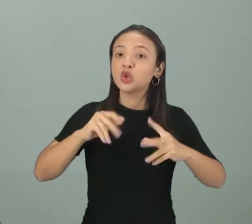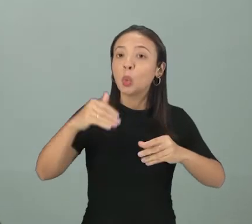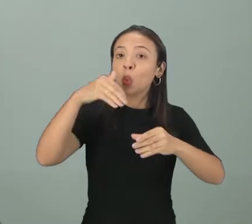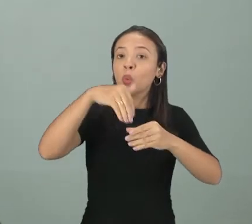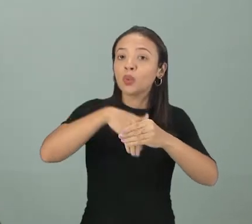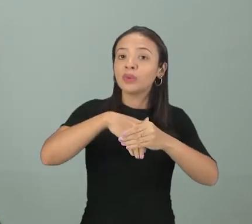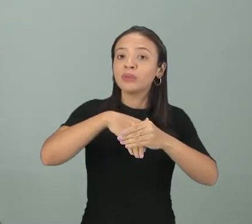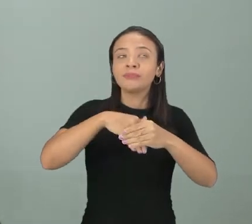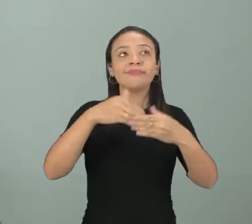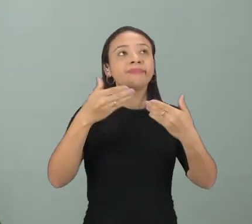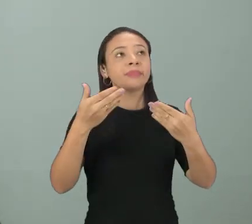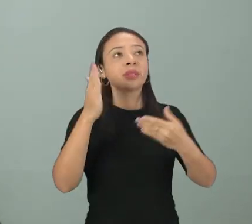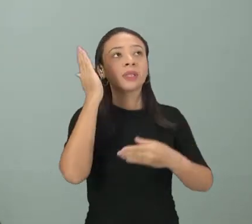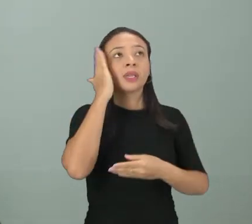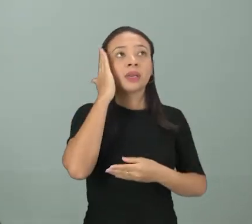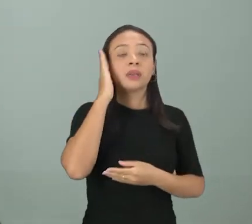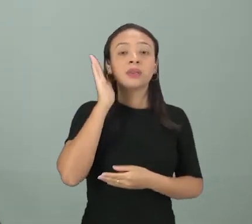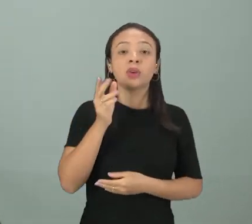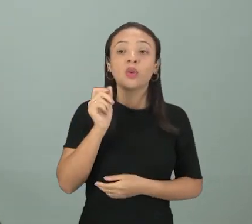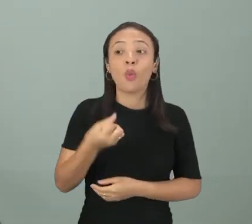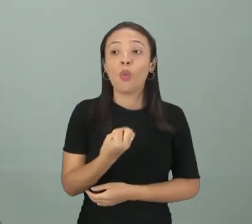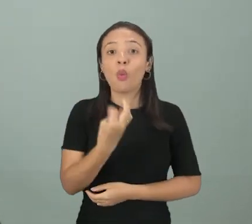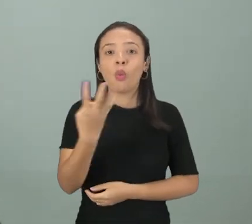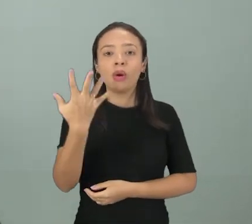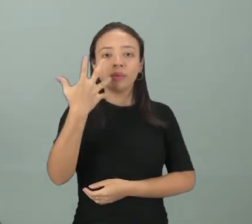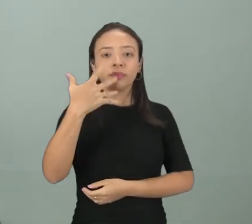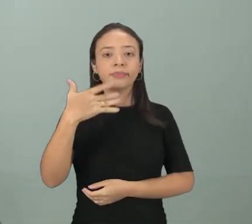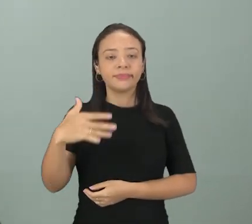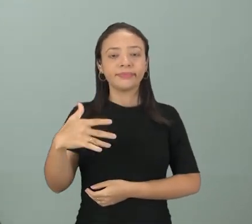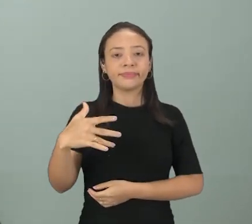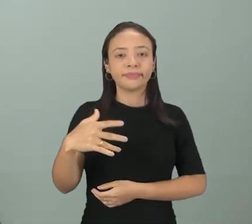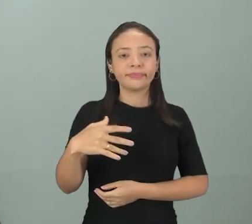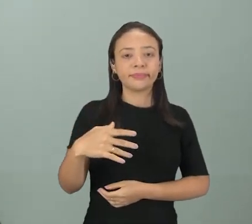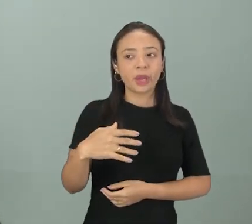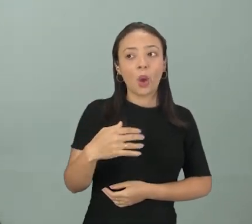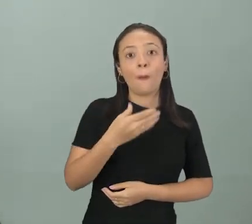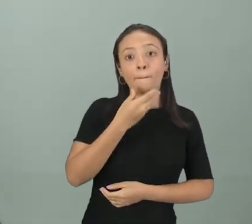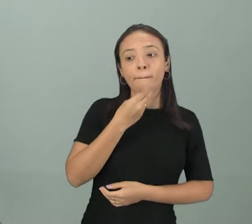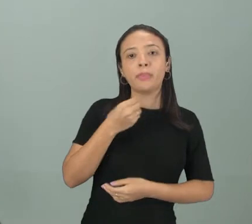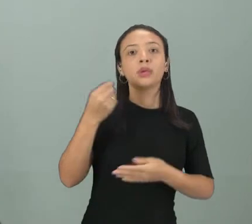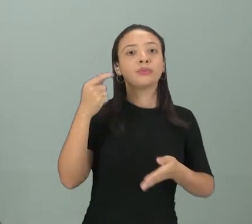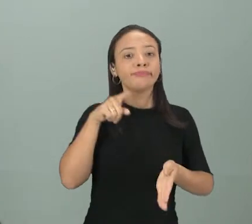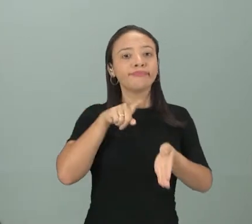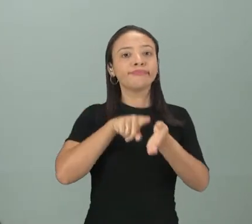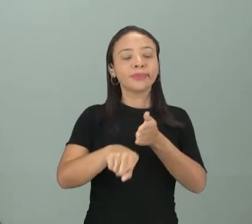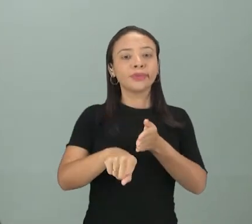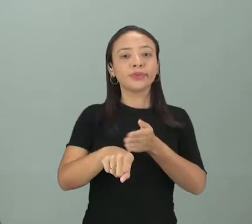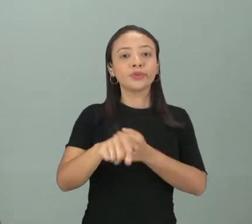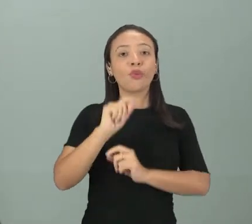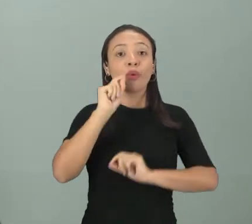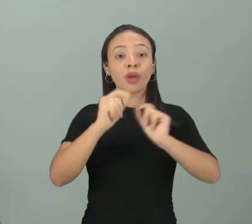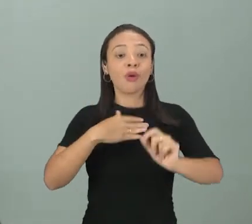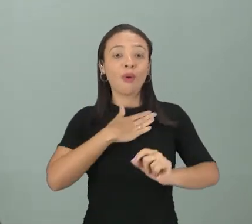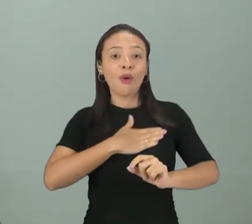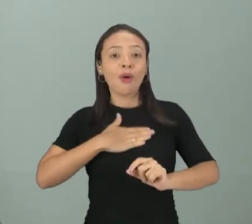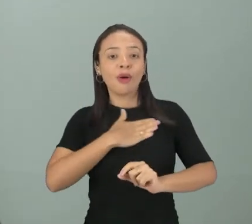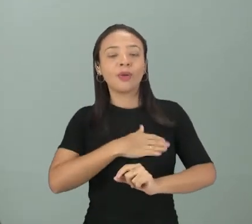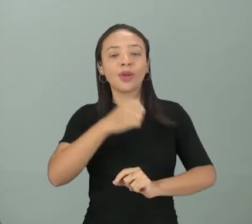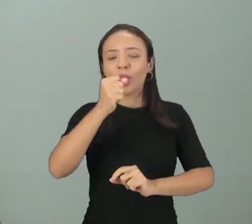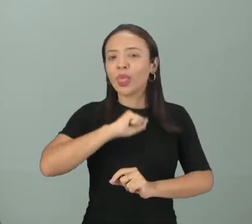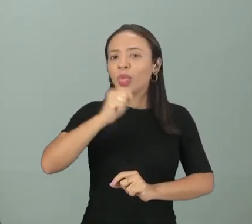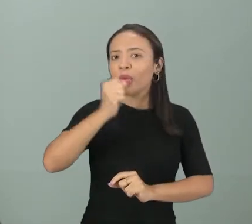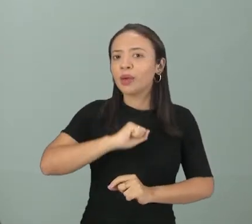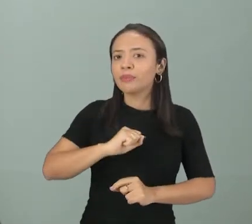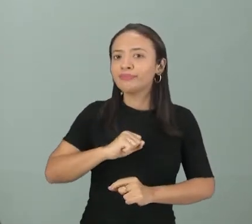votos que foram dados e então saberemos quantas crianças I perguntou na turma sobre as preferências de seu sorvetes